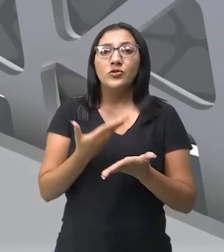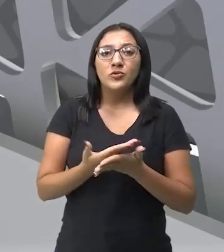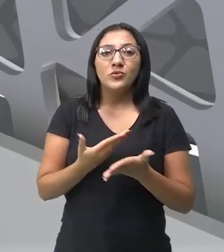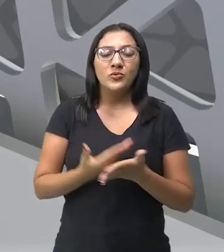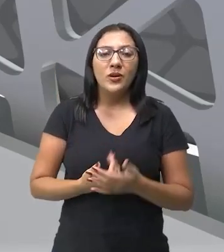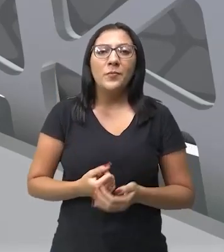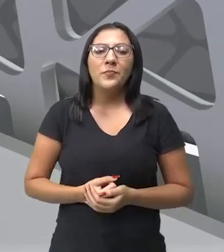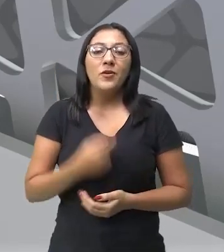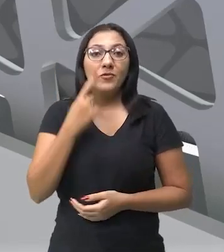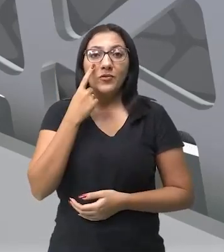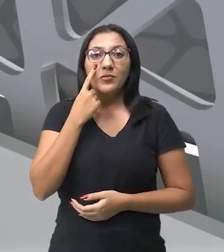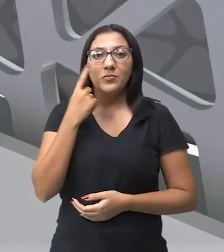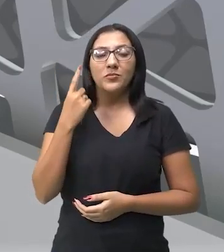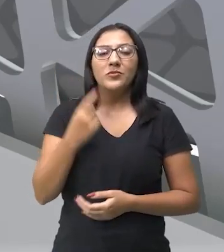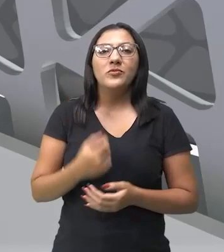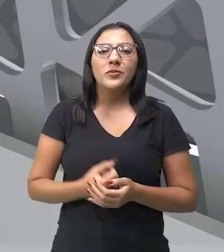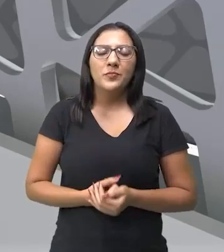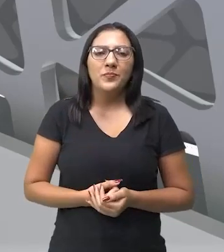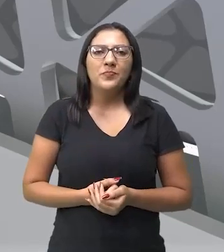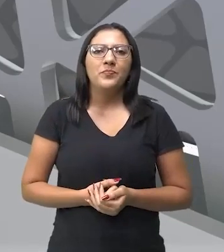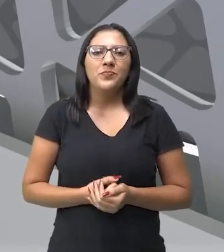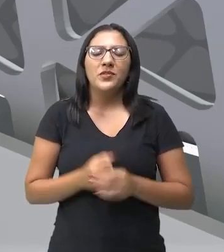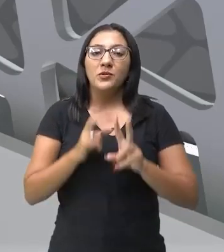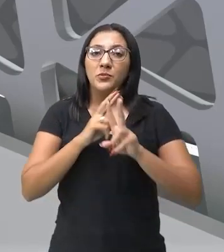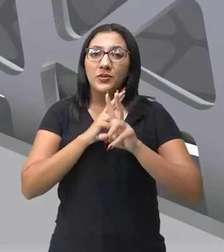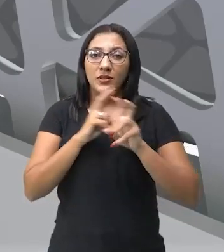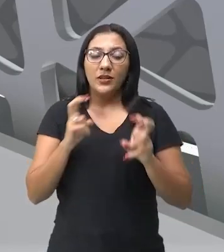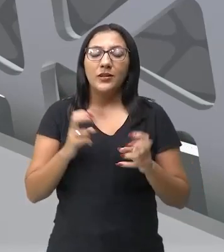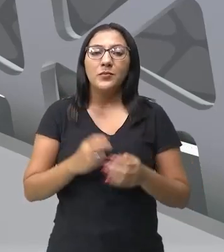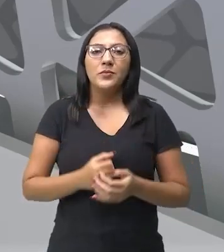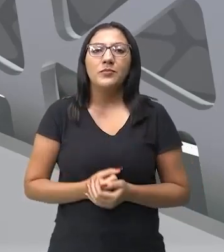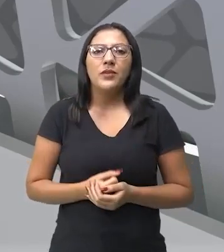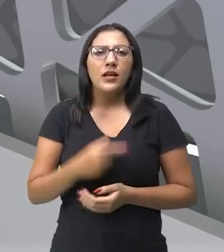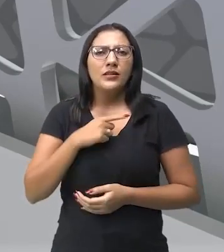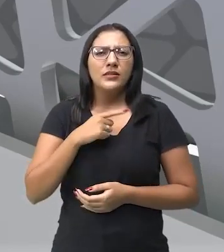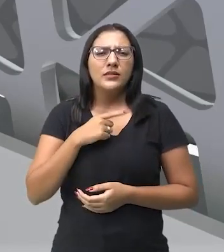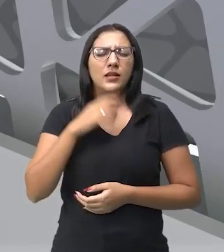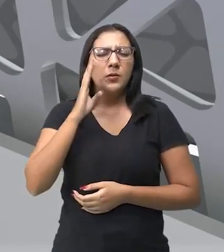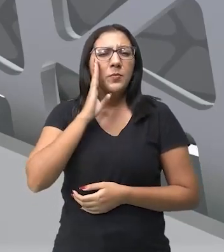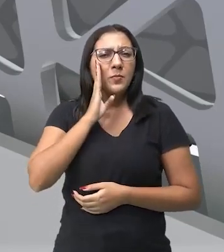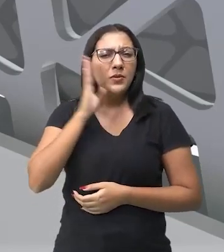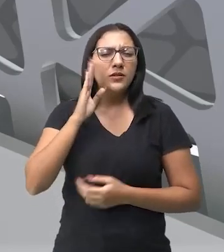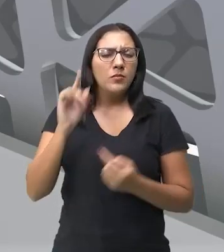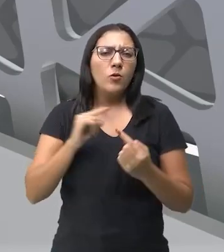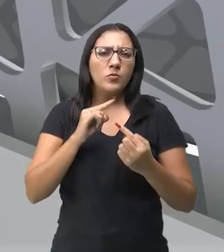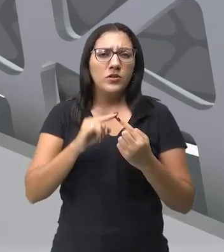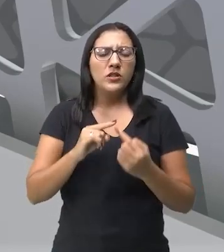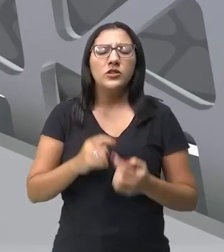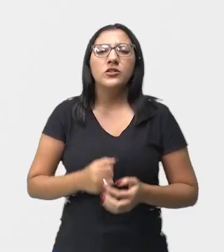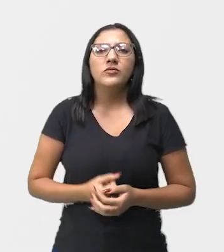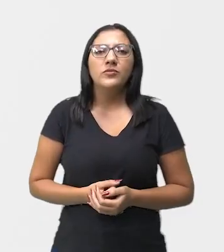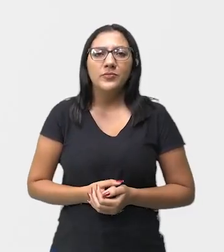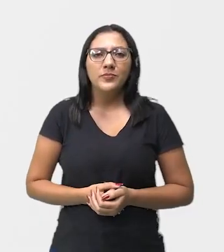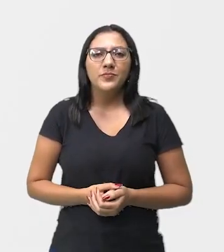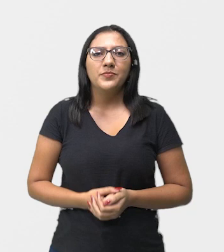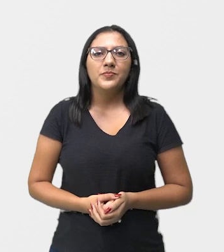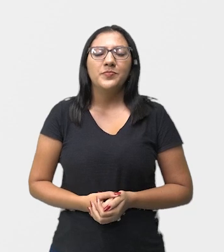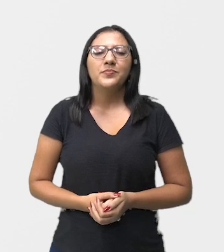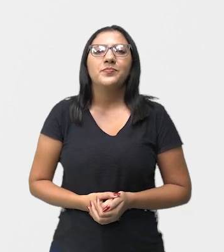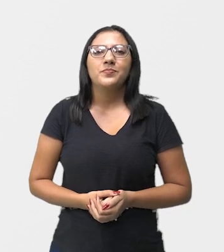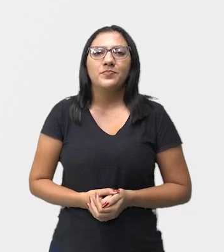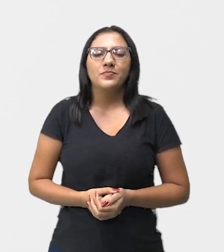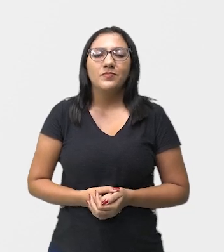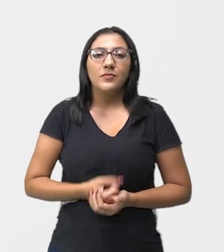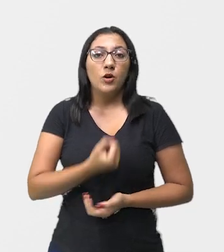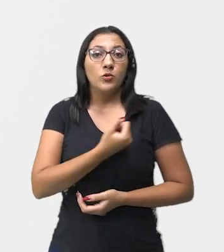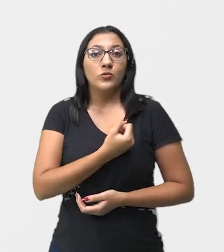nós vamos aprender o seguinte conteúdo, nós vamos trabalhar com o seguinte objeto de conhecimento. Vamos a ele.